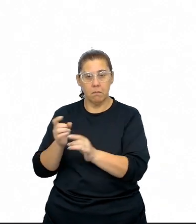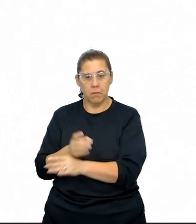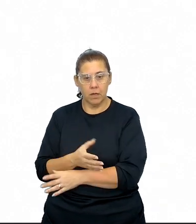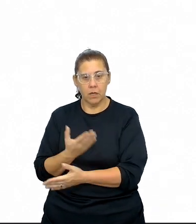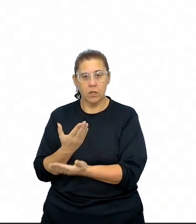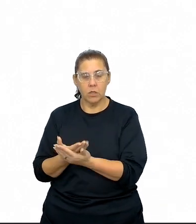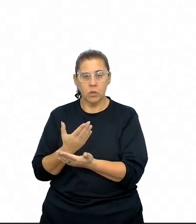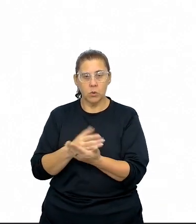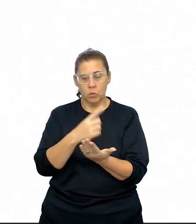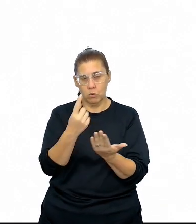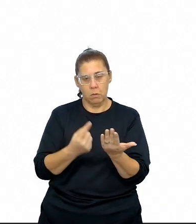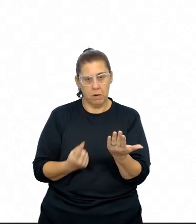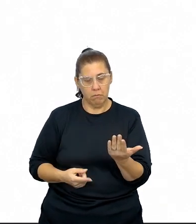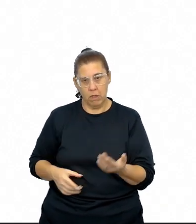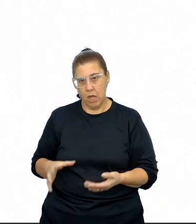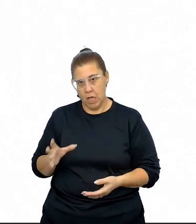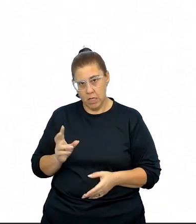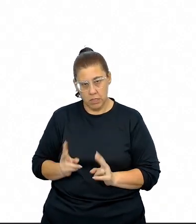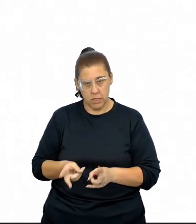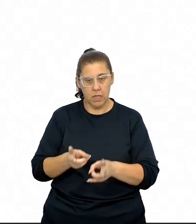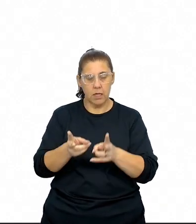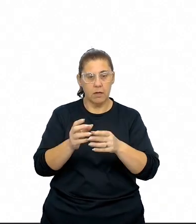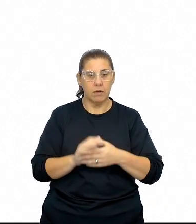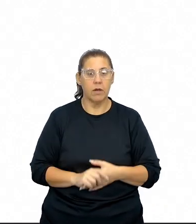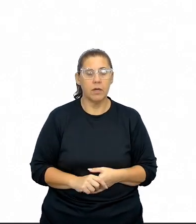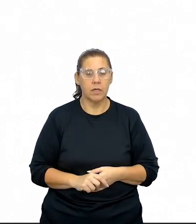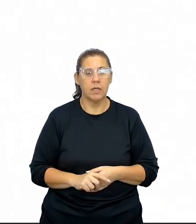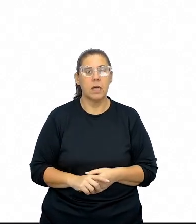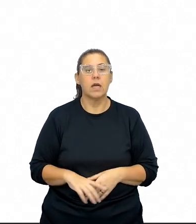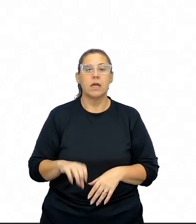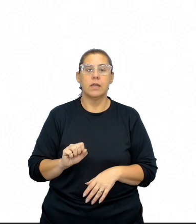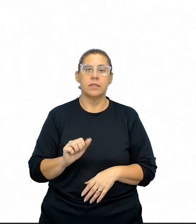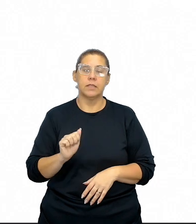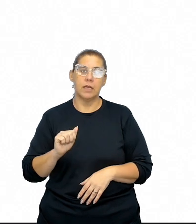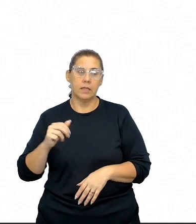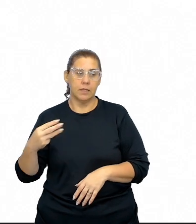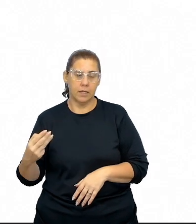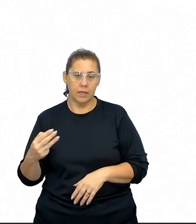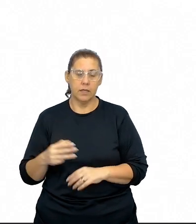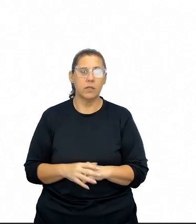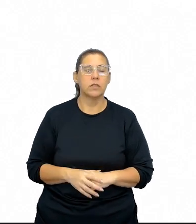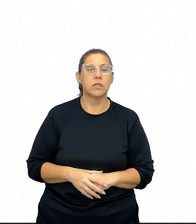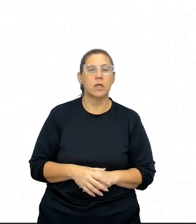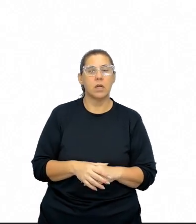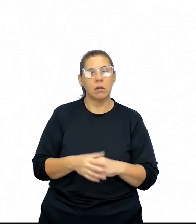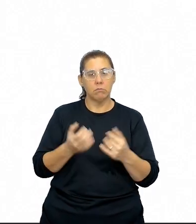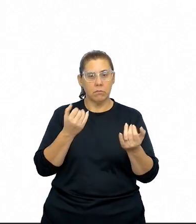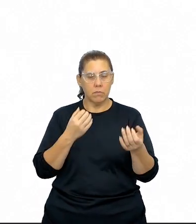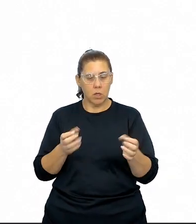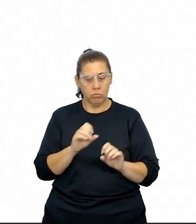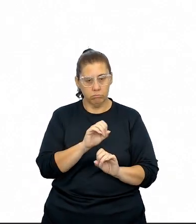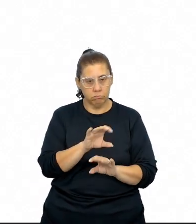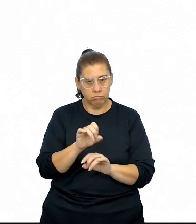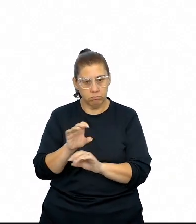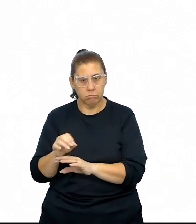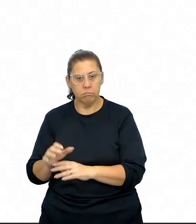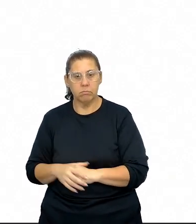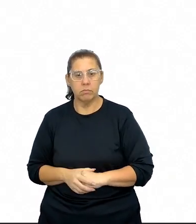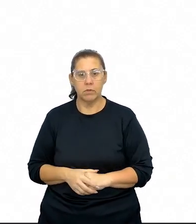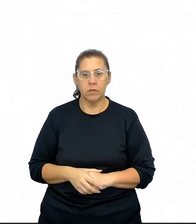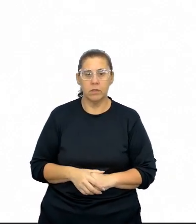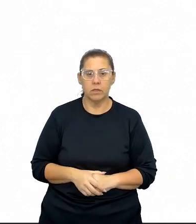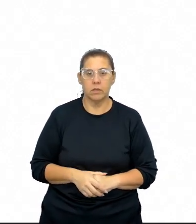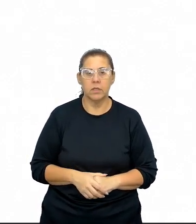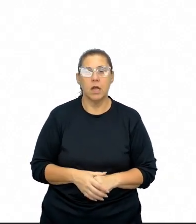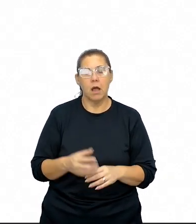estudo do Caderno Aprender Sempre, volume 1, lá com a SA3, as discussões serão relacionadas aos aspectos